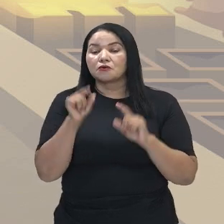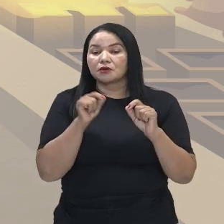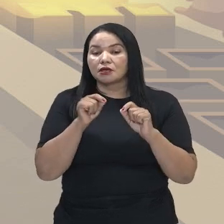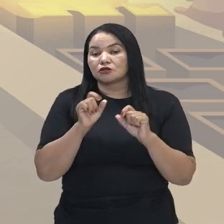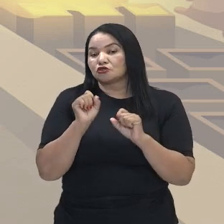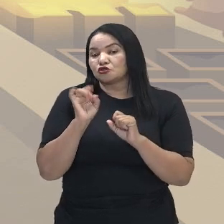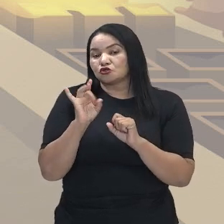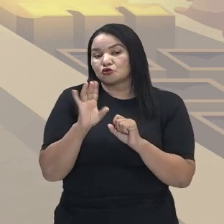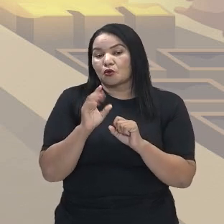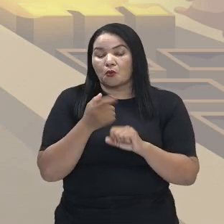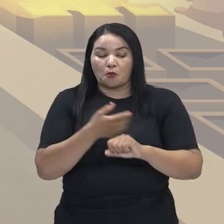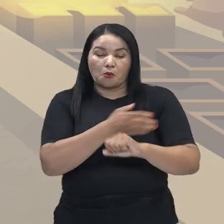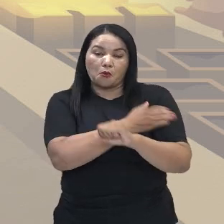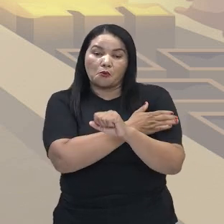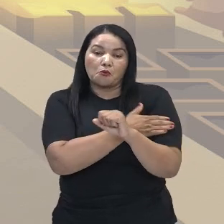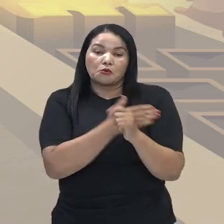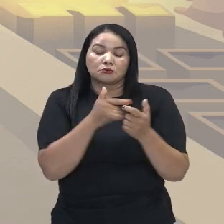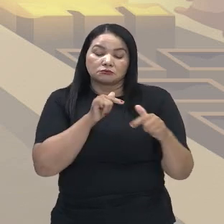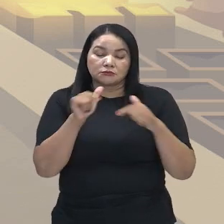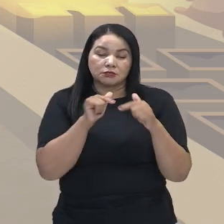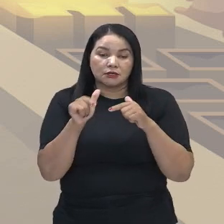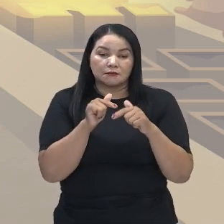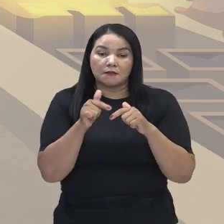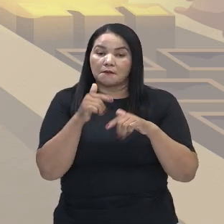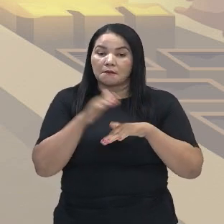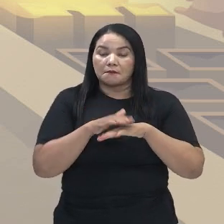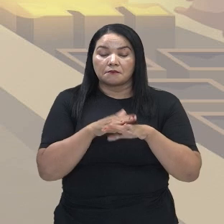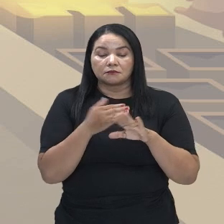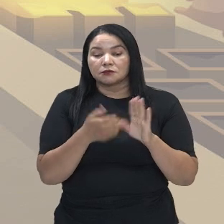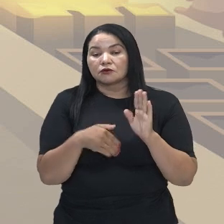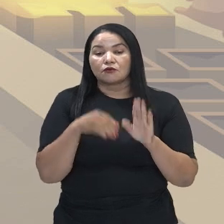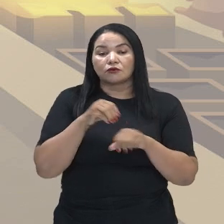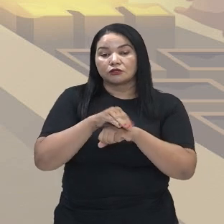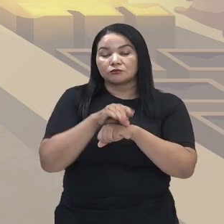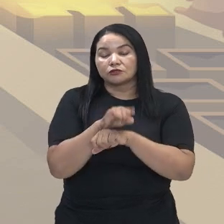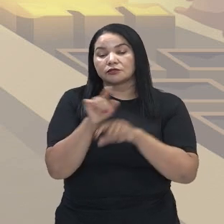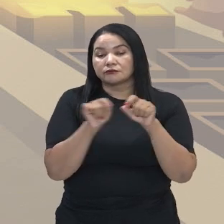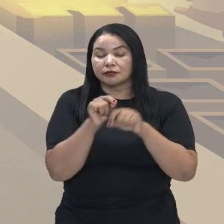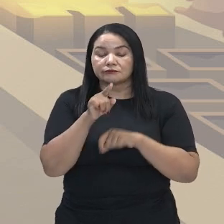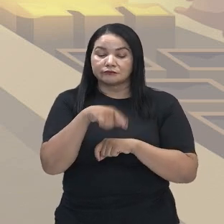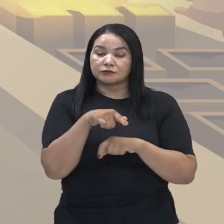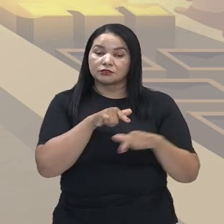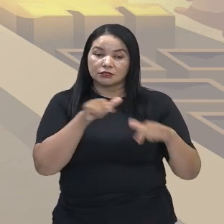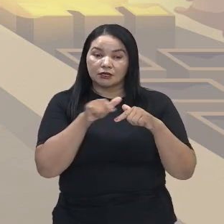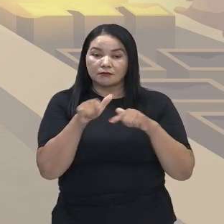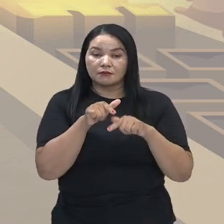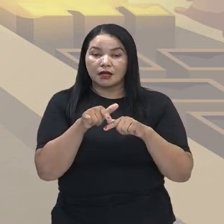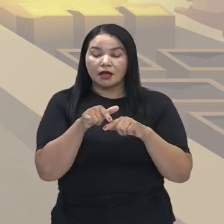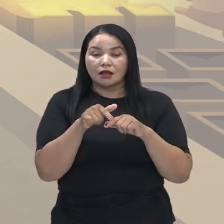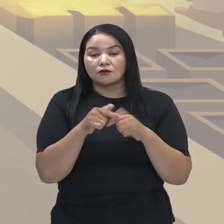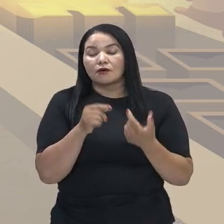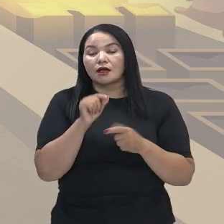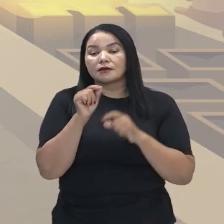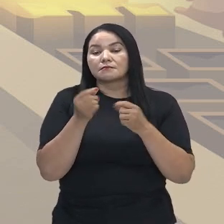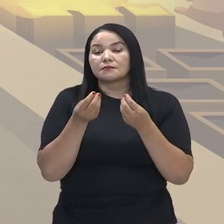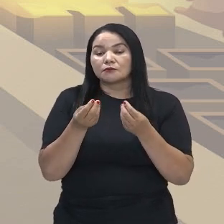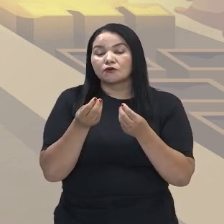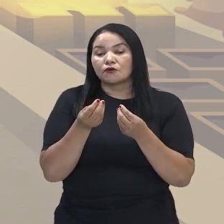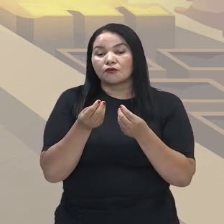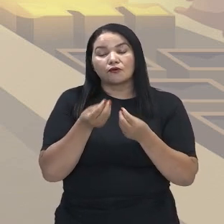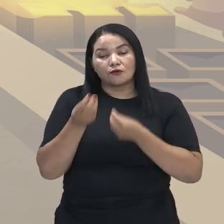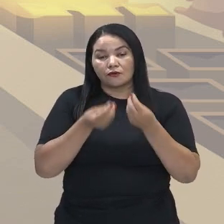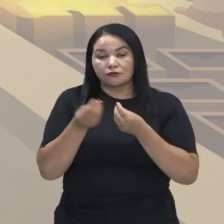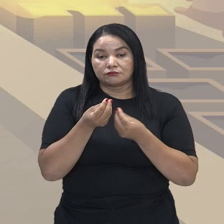de trabalho. Então, ele vai dar sua força de trabalho em troca de um salário. Então, se estabelece